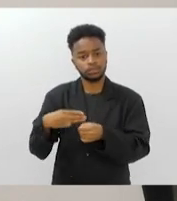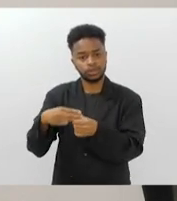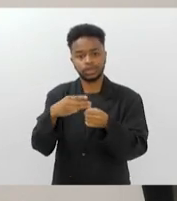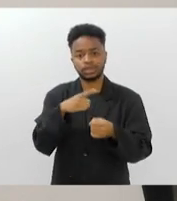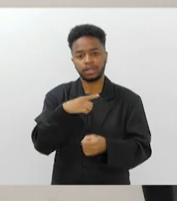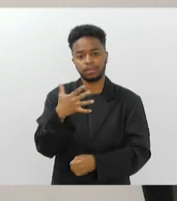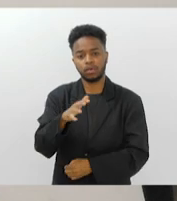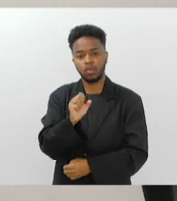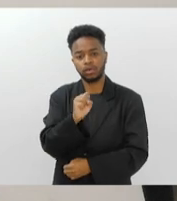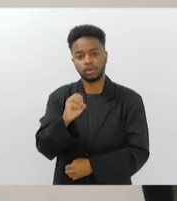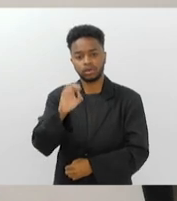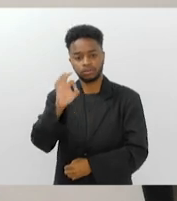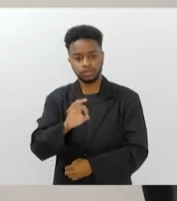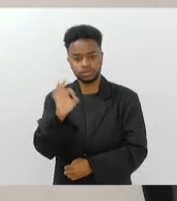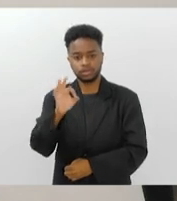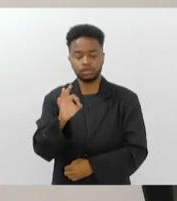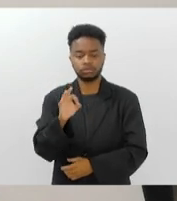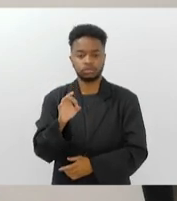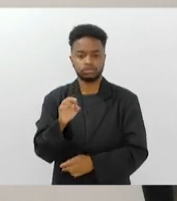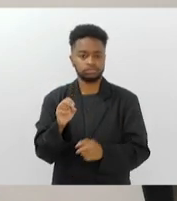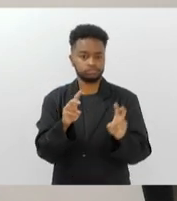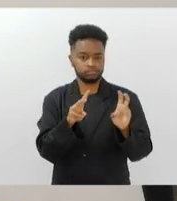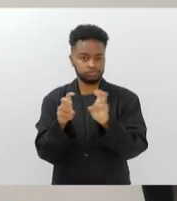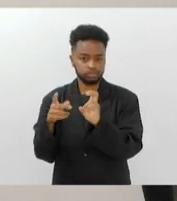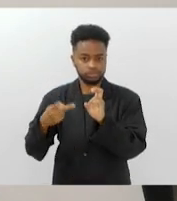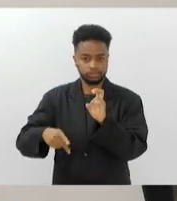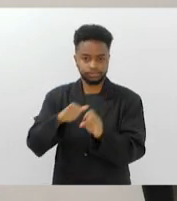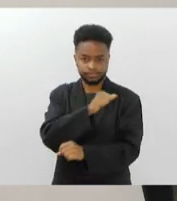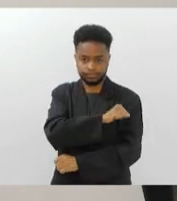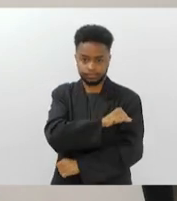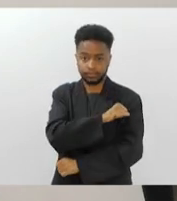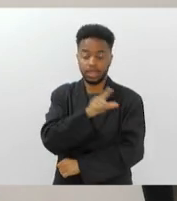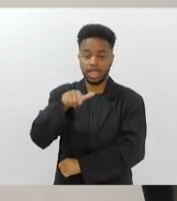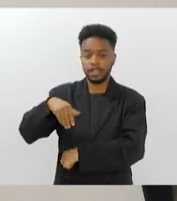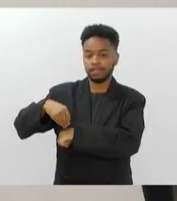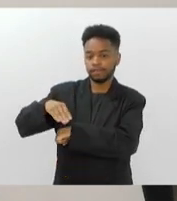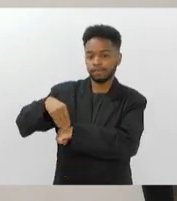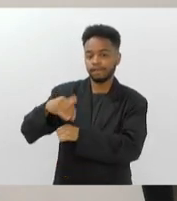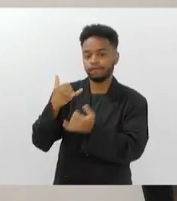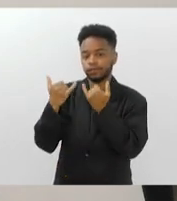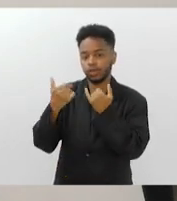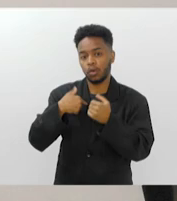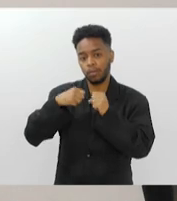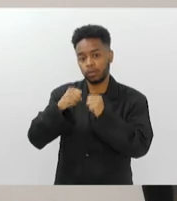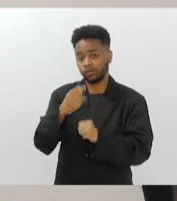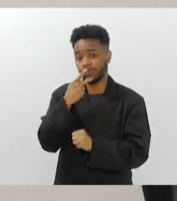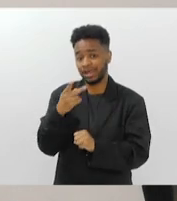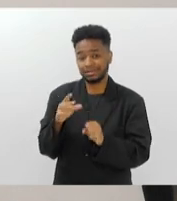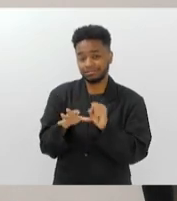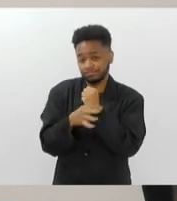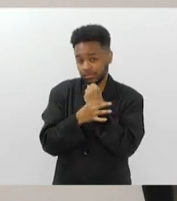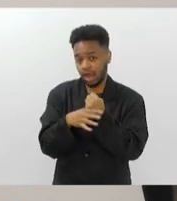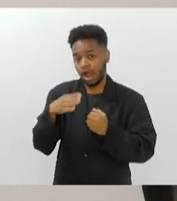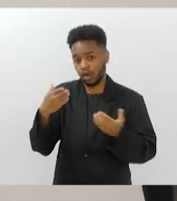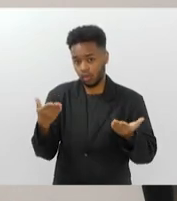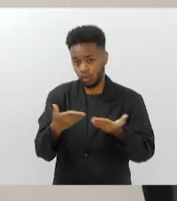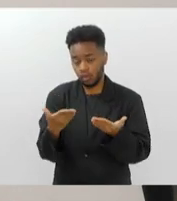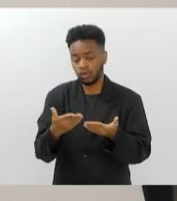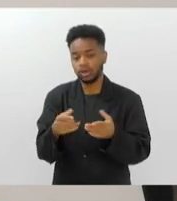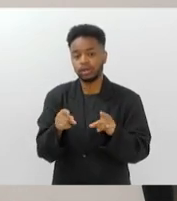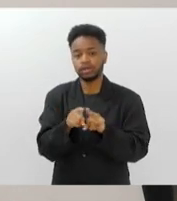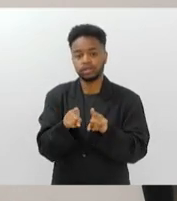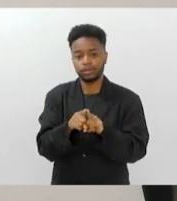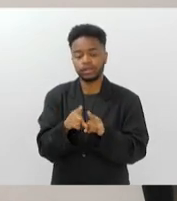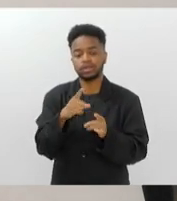80% dos casos no estado do Rio de Janeiro Então essas são as a informação que eu posso nesse momento garantir Nós também ficamos